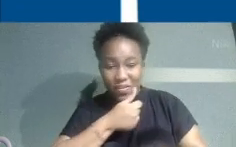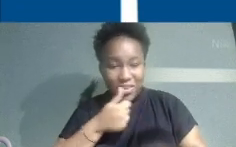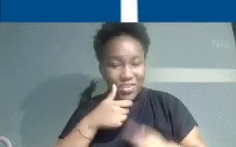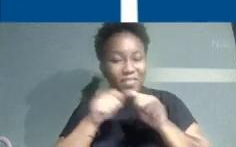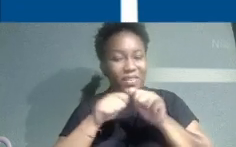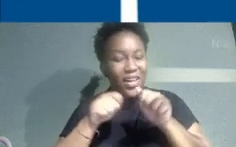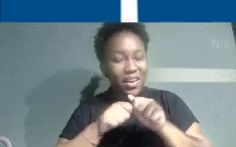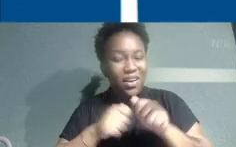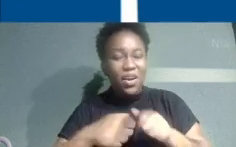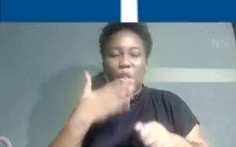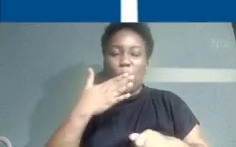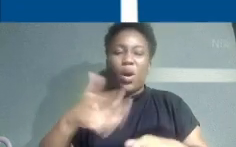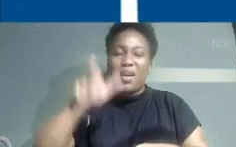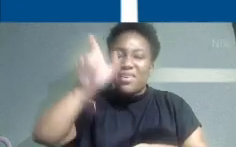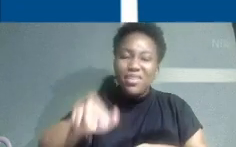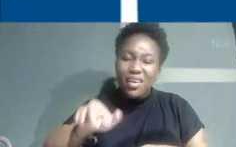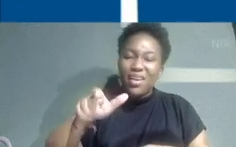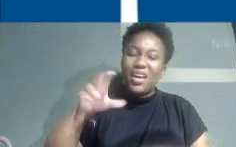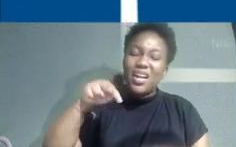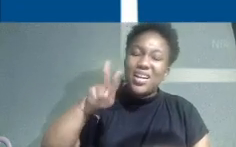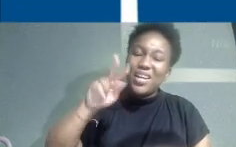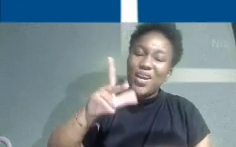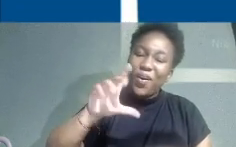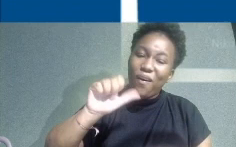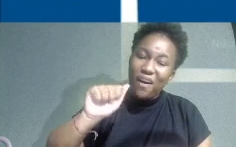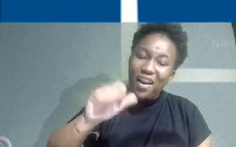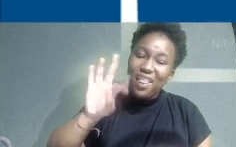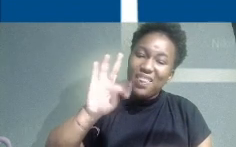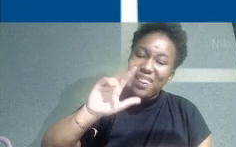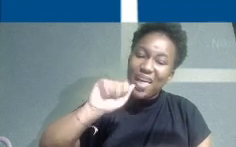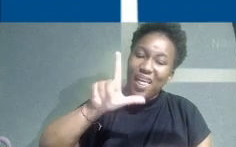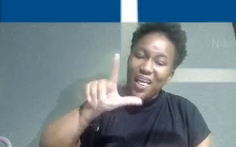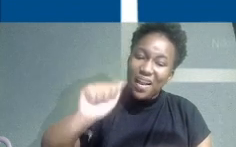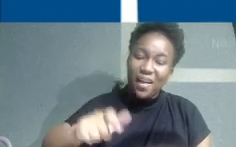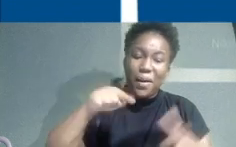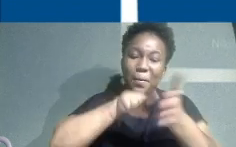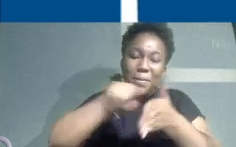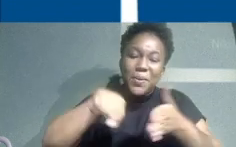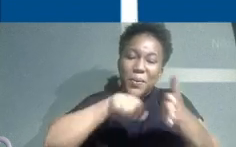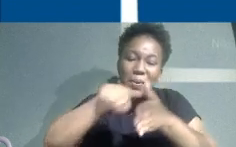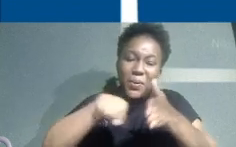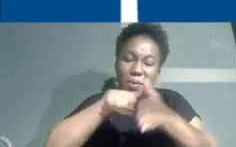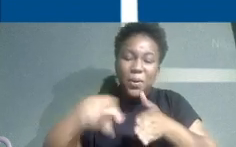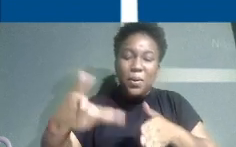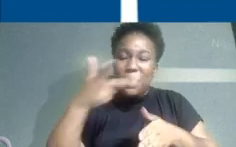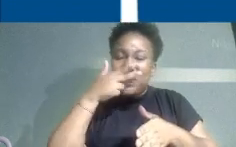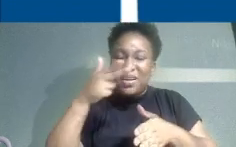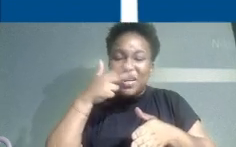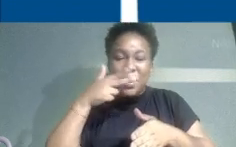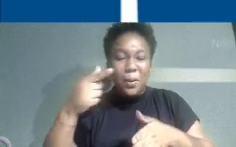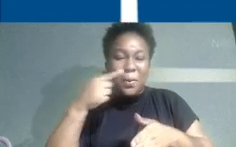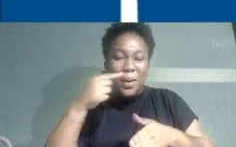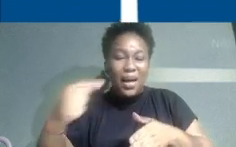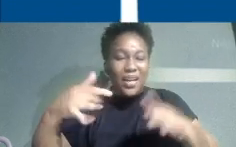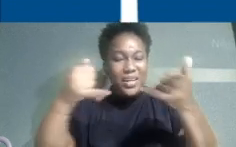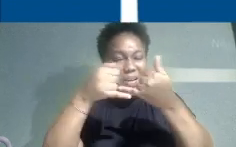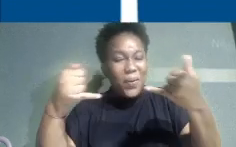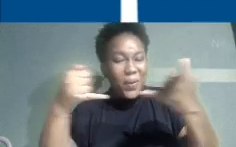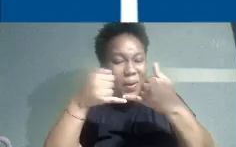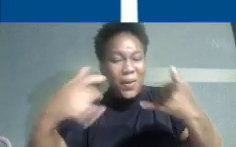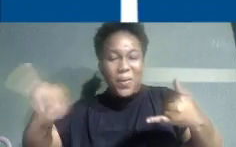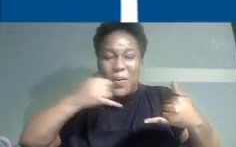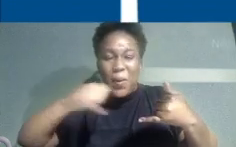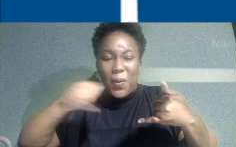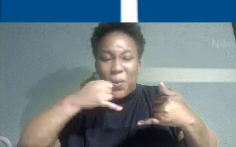quem foi Nikola Tesla? Vou deixar para vocês darem essa pesquisada aí, tá? Ele é como se fosse, entre aspas, o pai aí da corrente alternada. Então ele teve